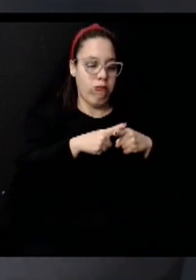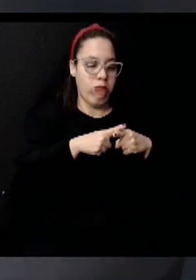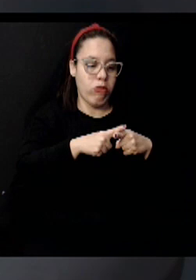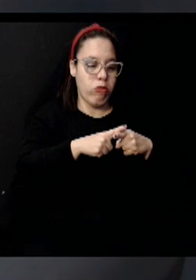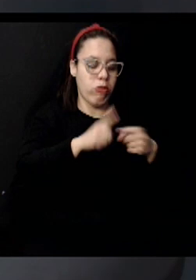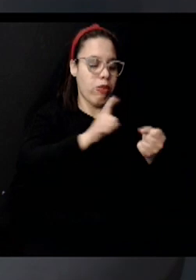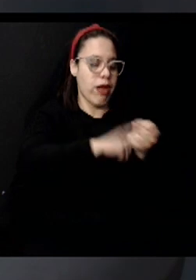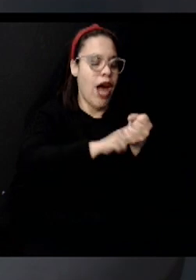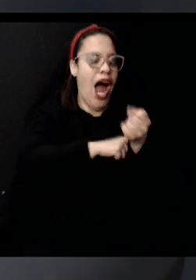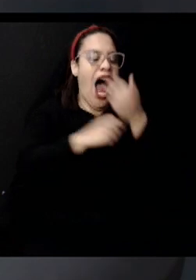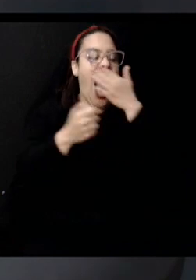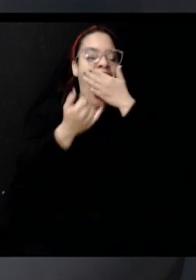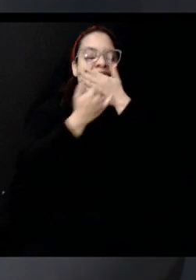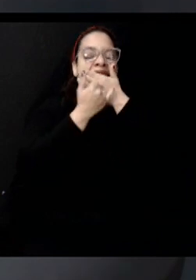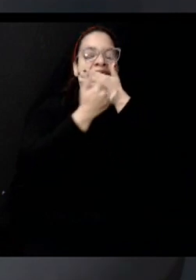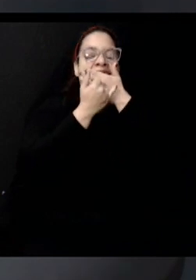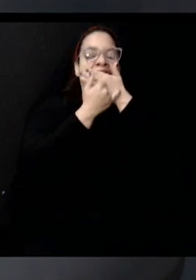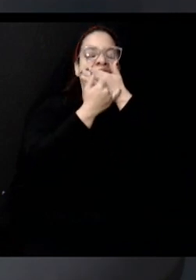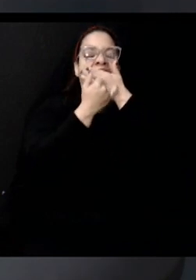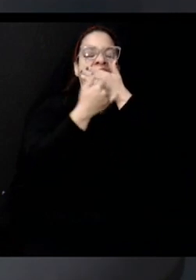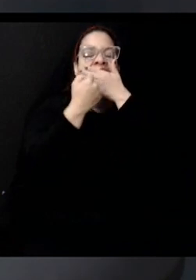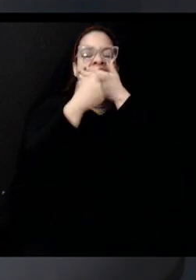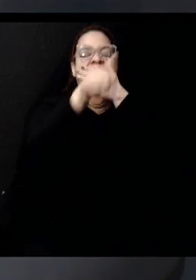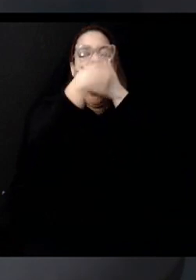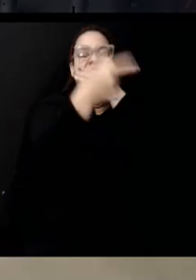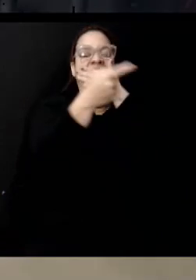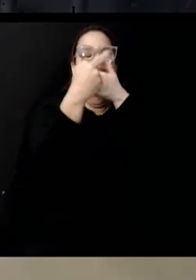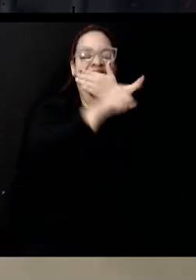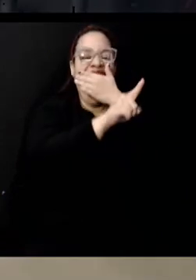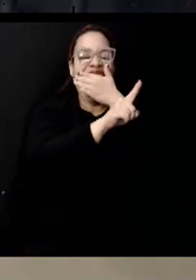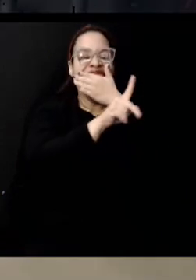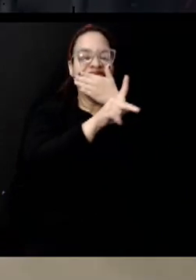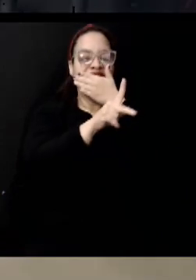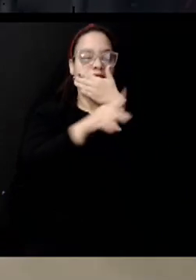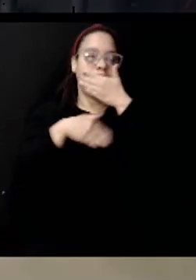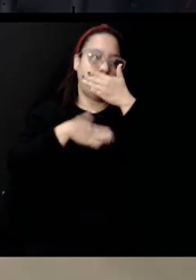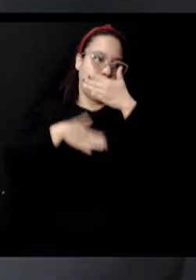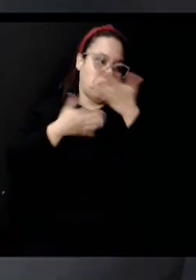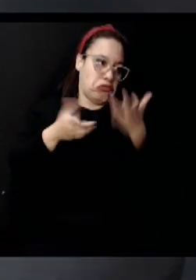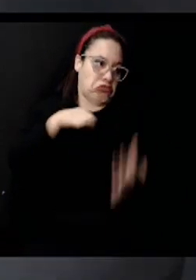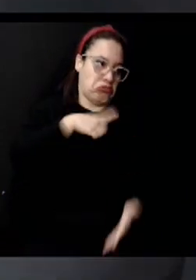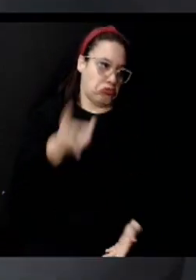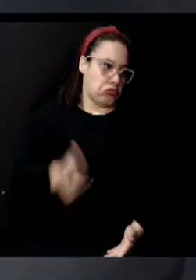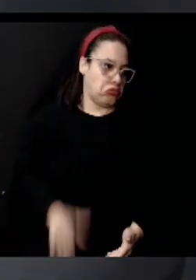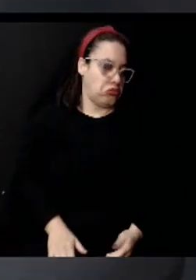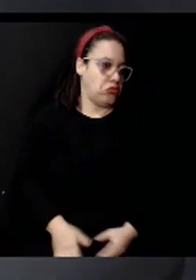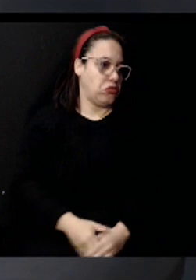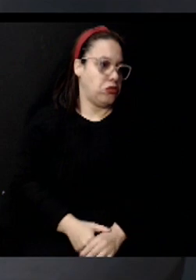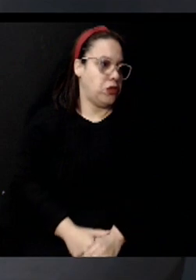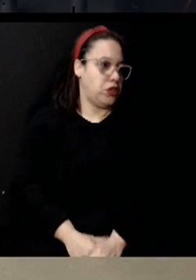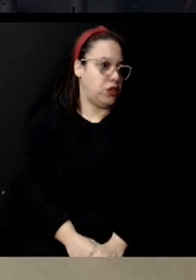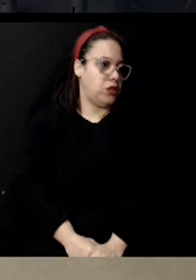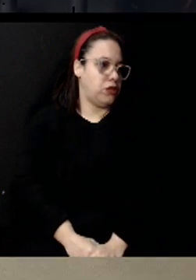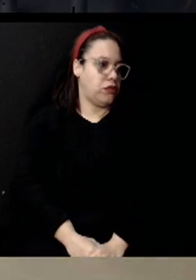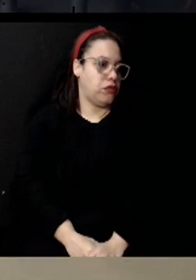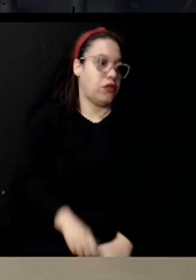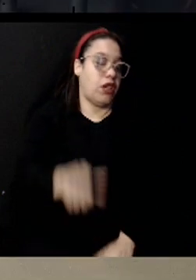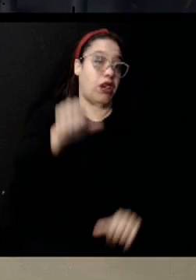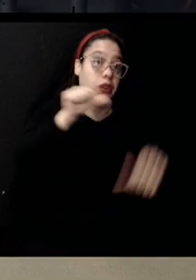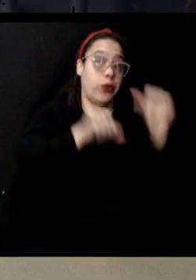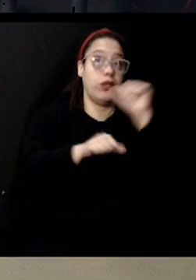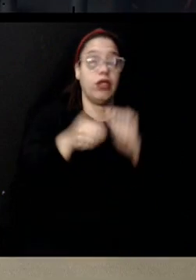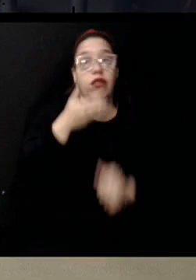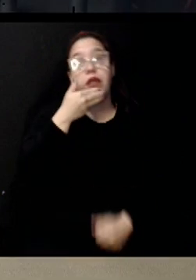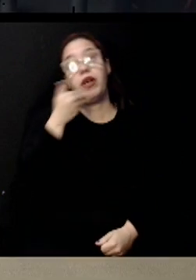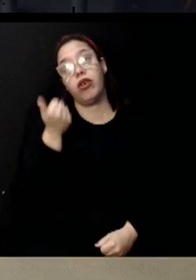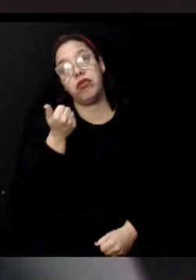você tem, Exato. Ou que entendeu? você gostaria de ter, e Ou aí que você você gostaria de ter. começa a falar que tá ruim, que você faz melhor. Não, você